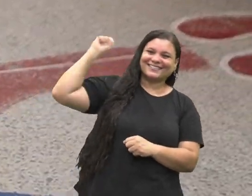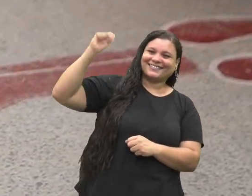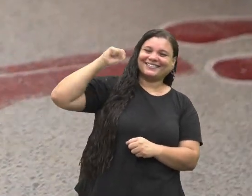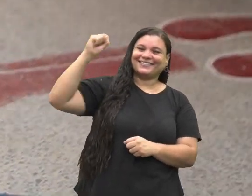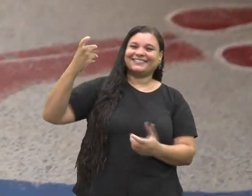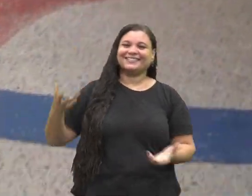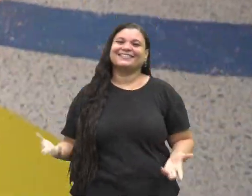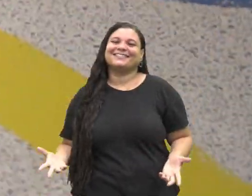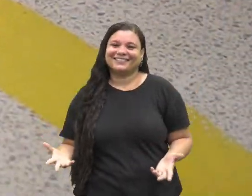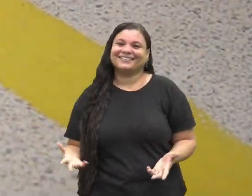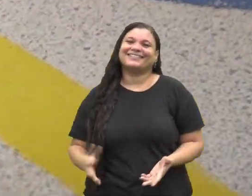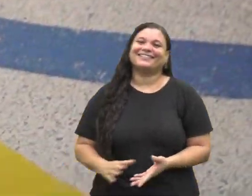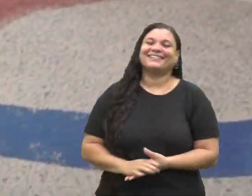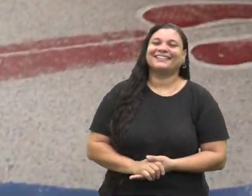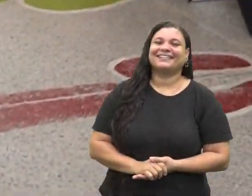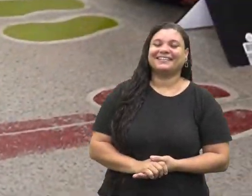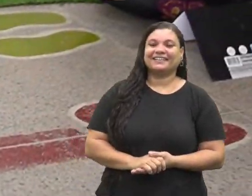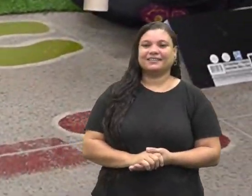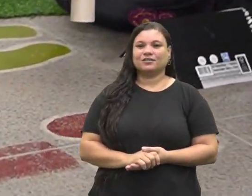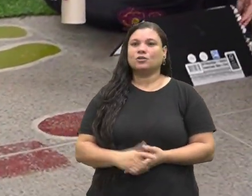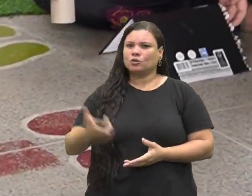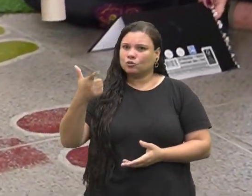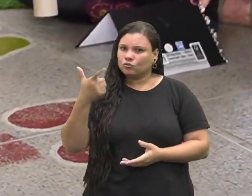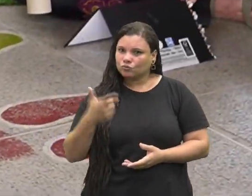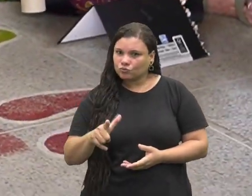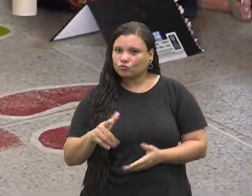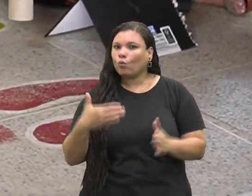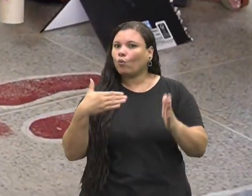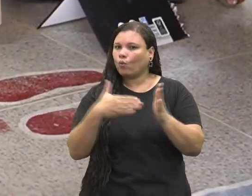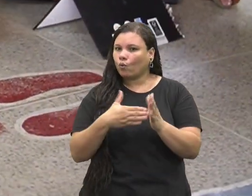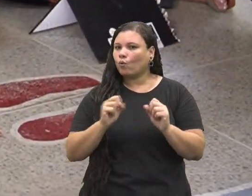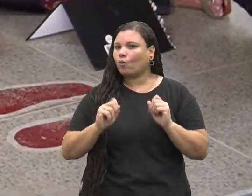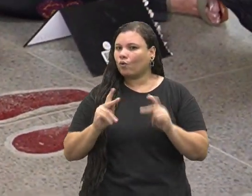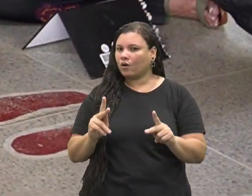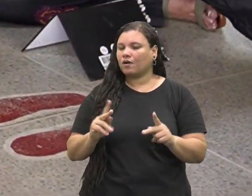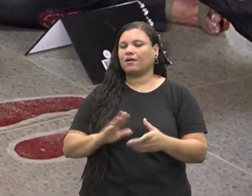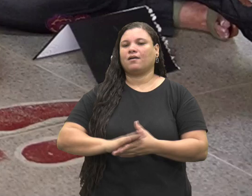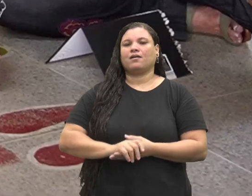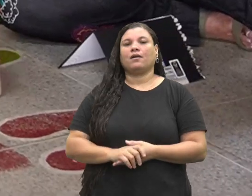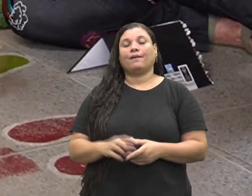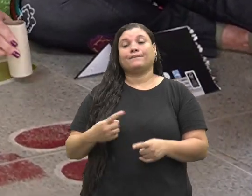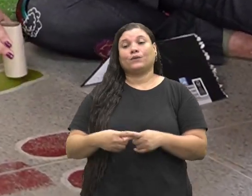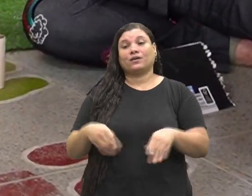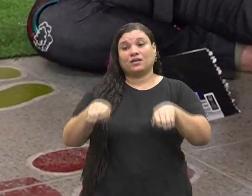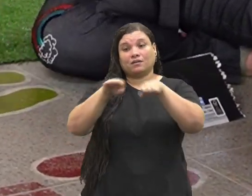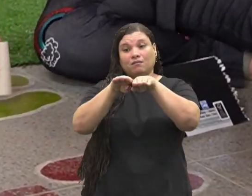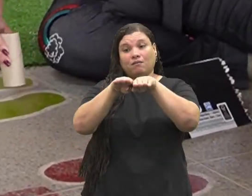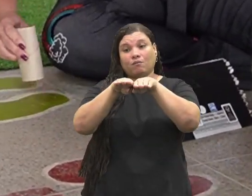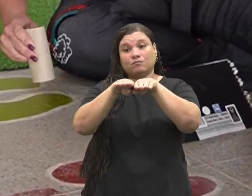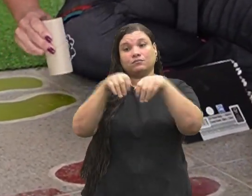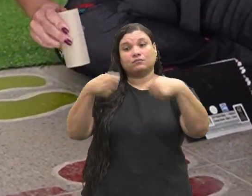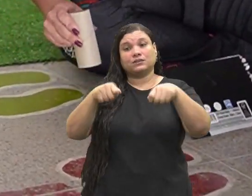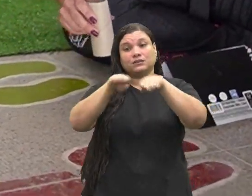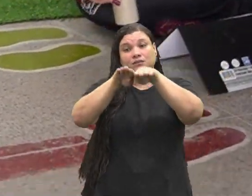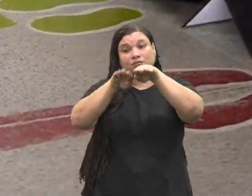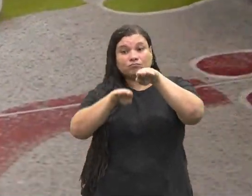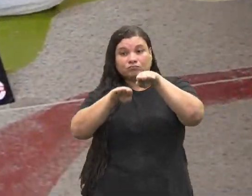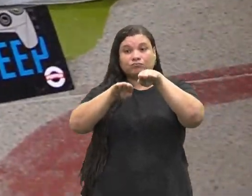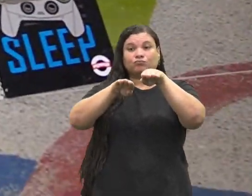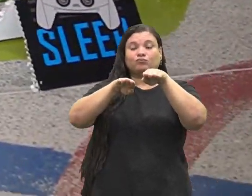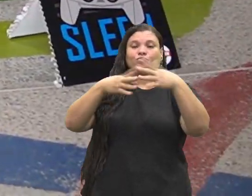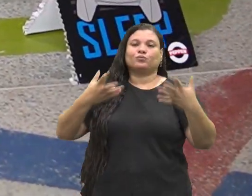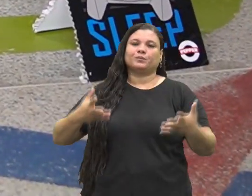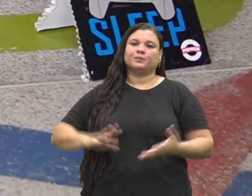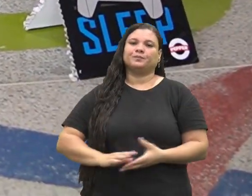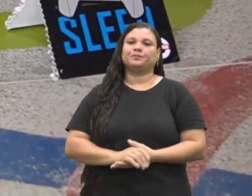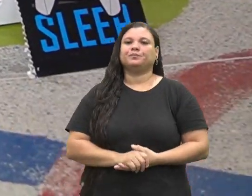Gol! Última tentativa agora, Gilberto, pra gente desempatar. Vamos Quem vai ver. Ganhar? Gente, olha.